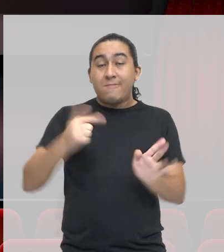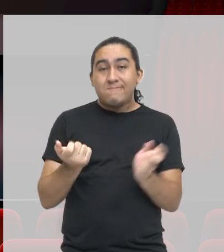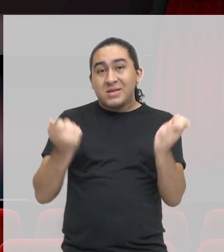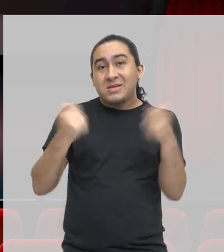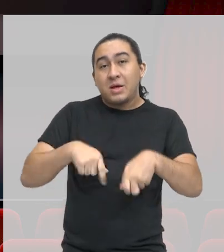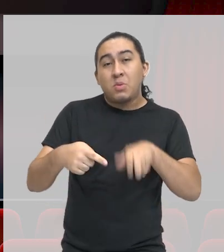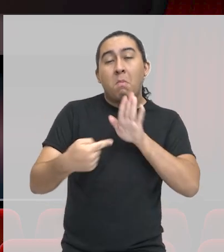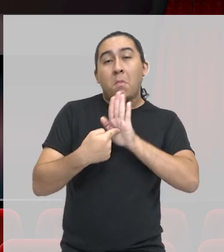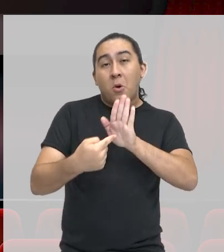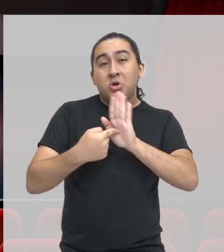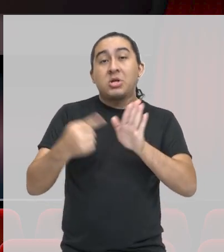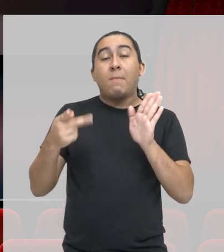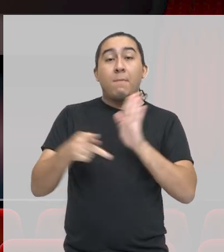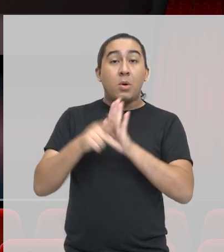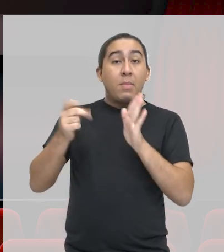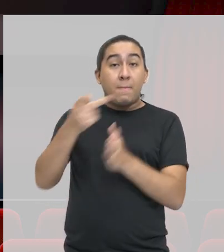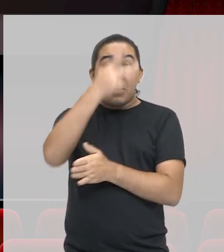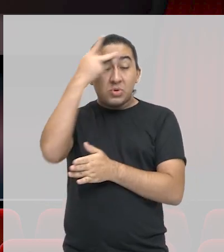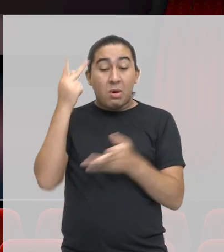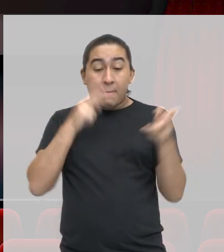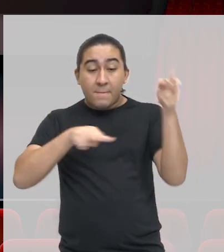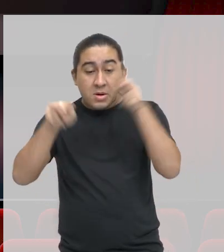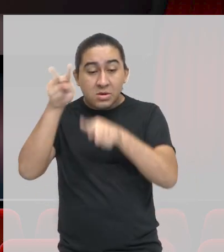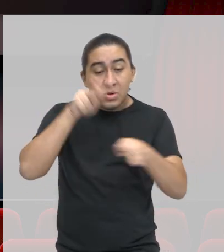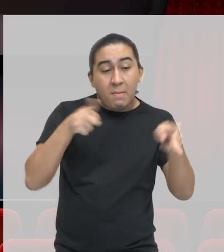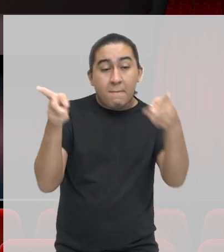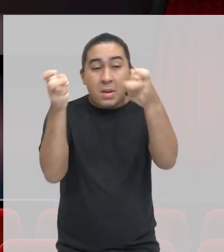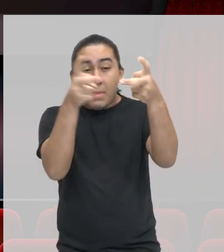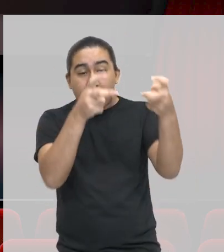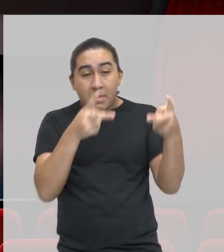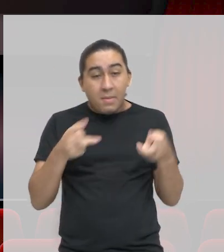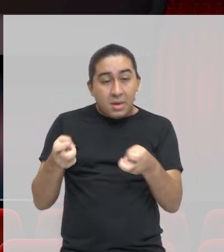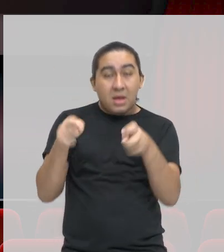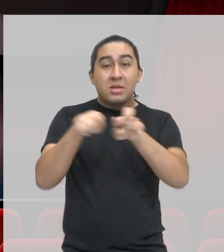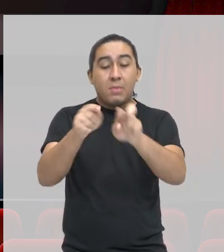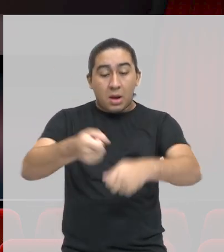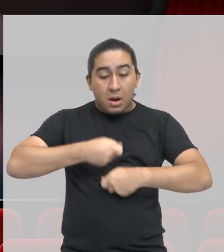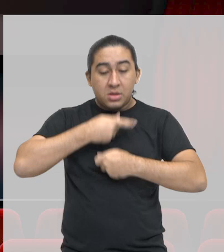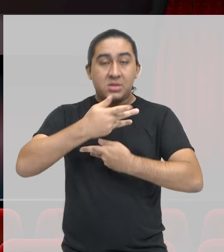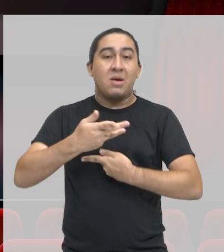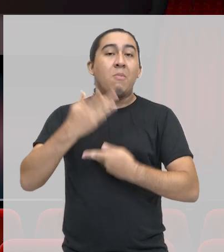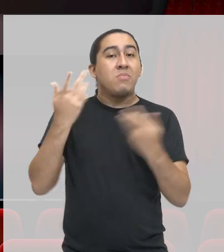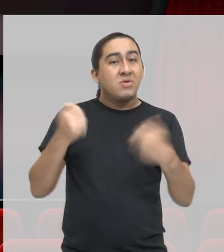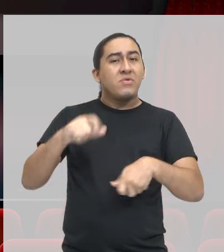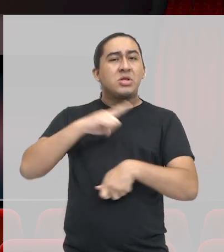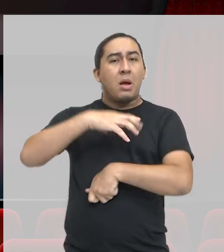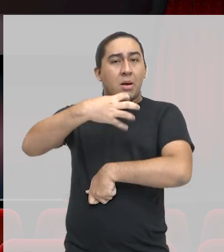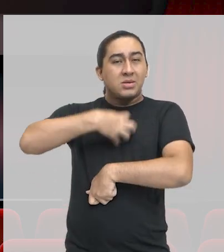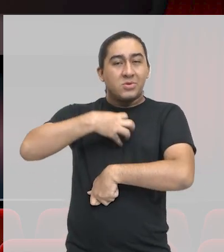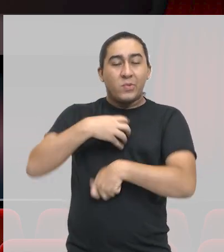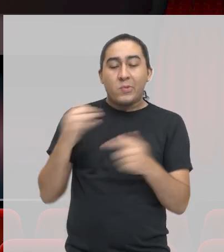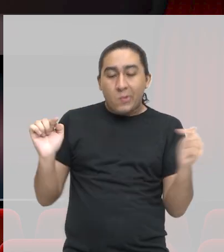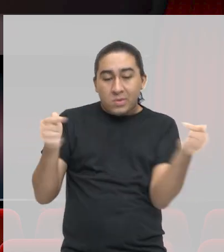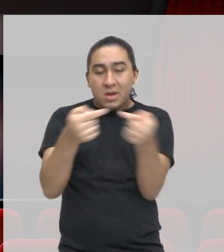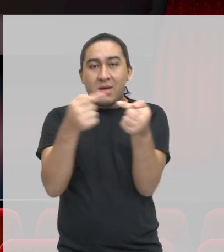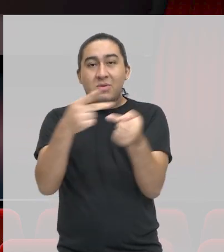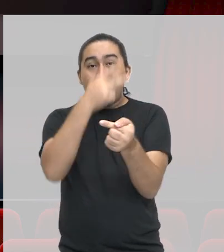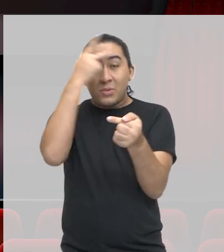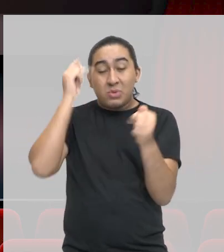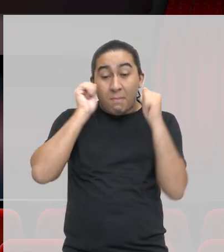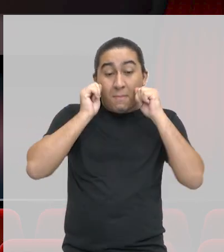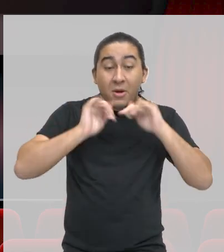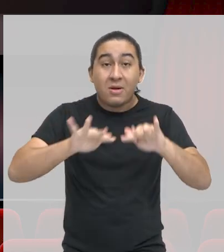de observar e interpretar, mas também permite uma conexão mais profunda com o público, que